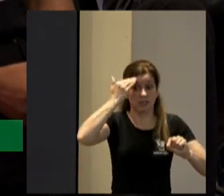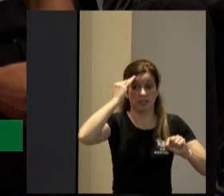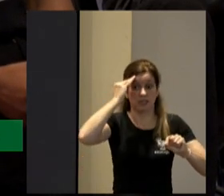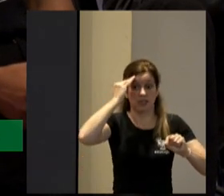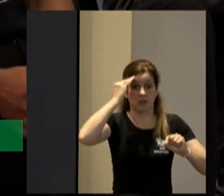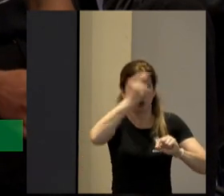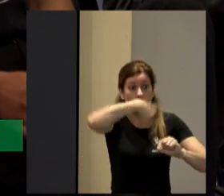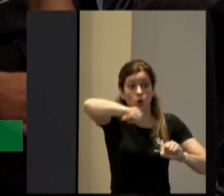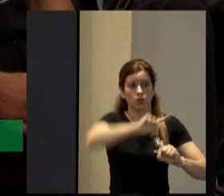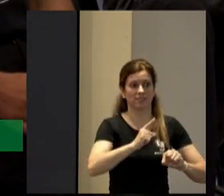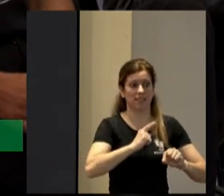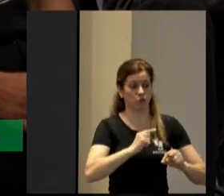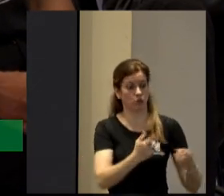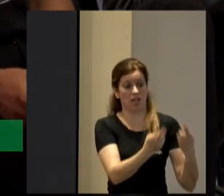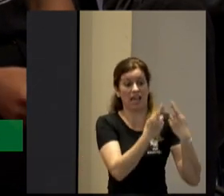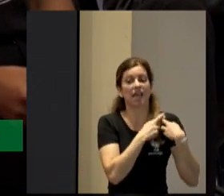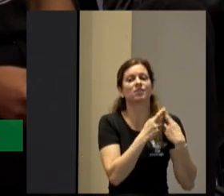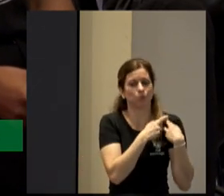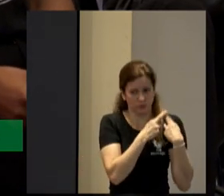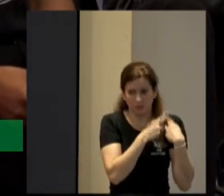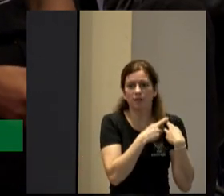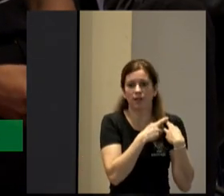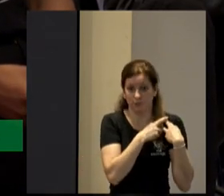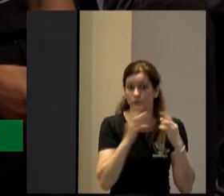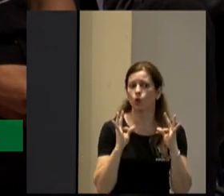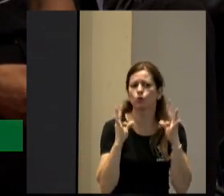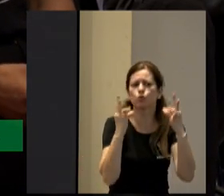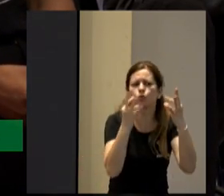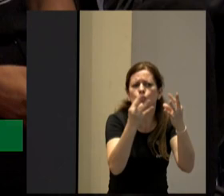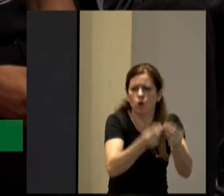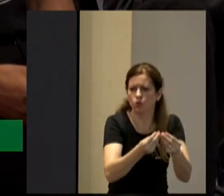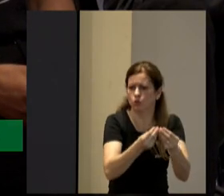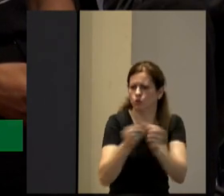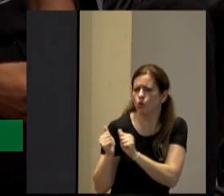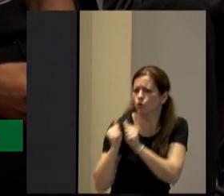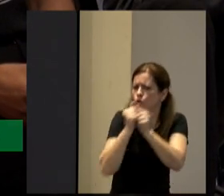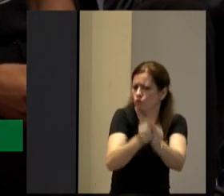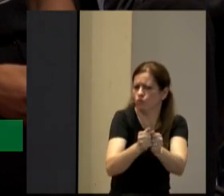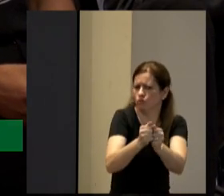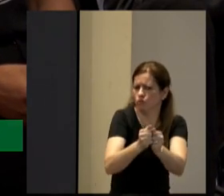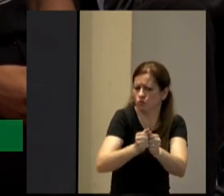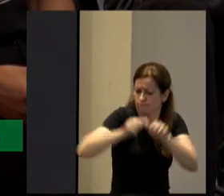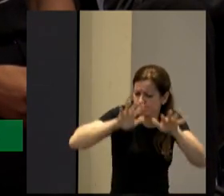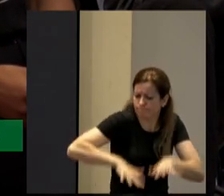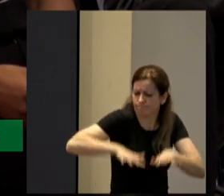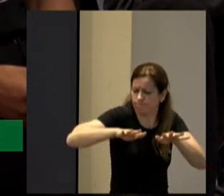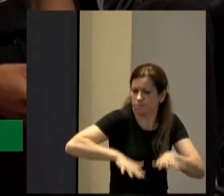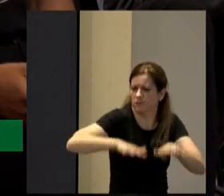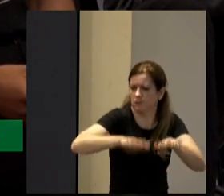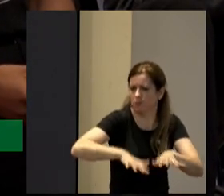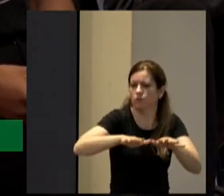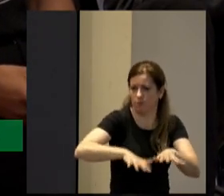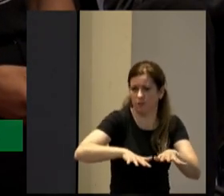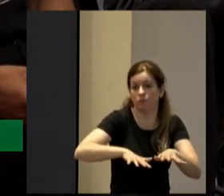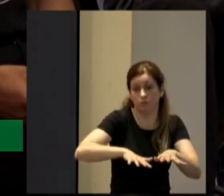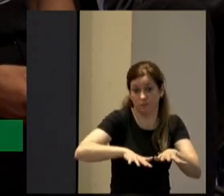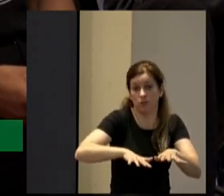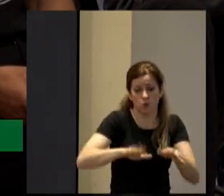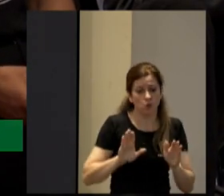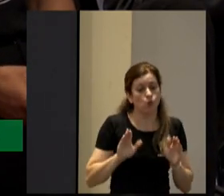nós. Ou todos nós nos engajamos nessa luta, ou nós estamos fazendo educação